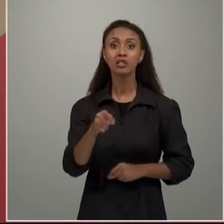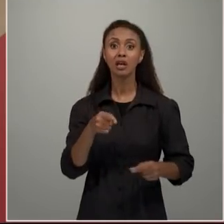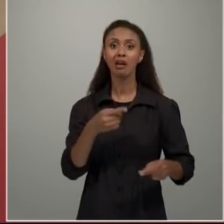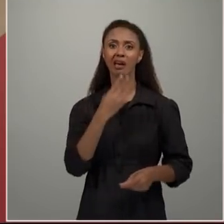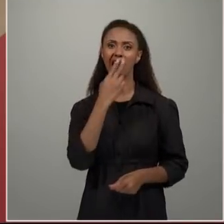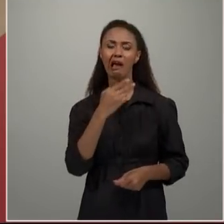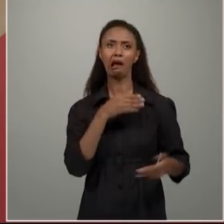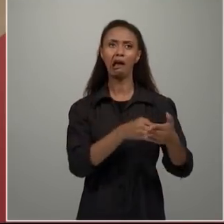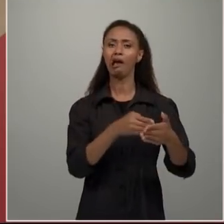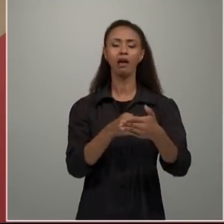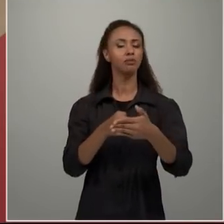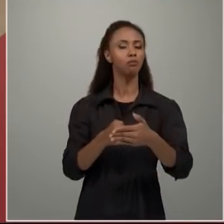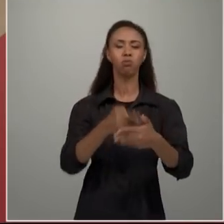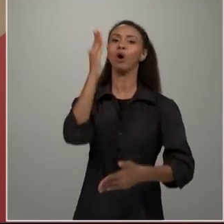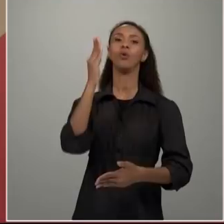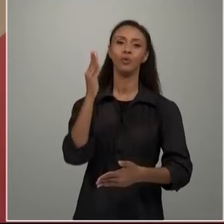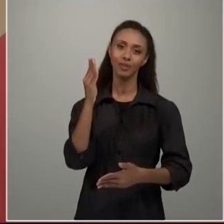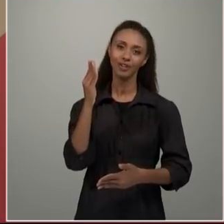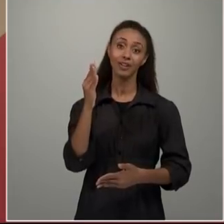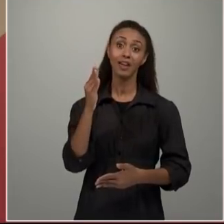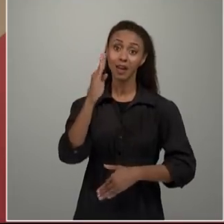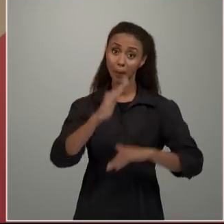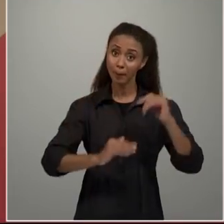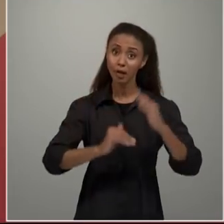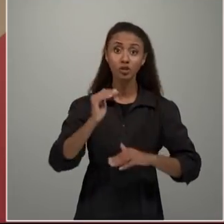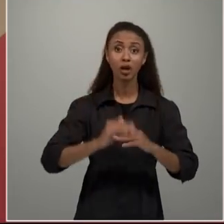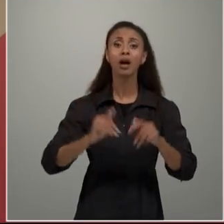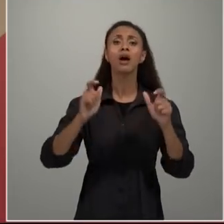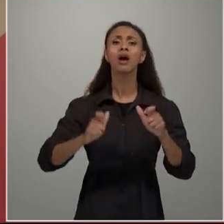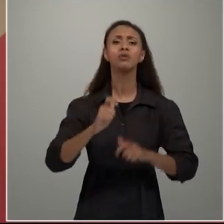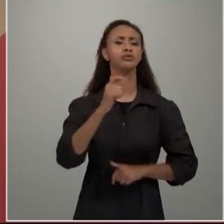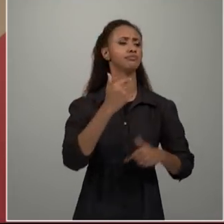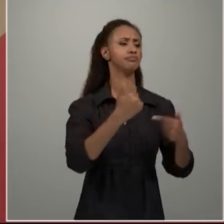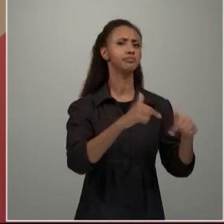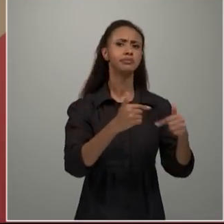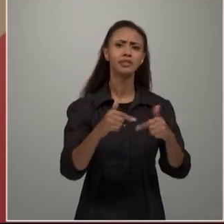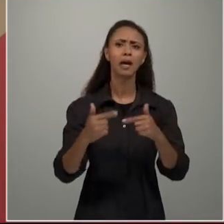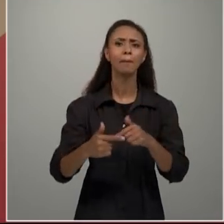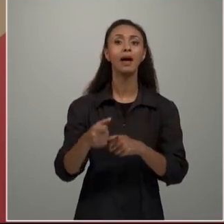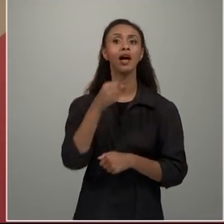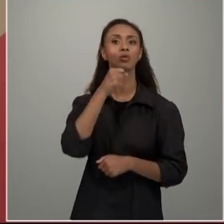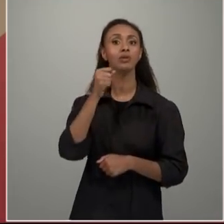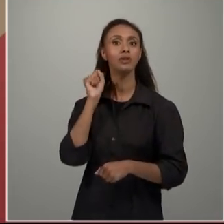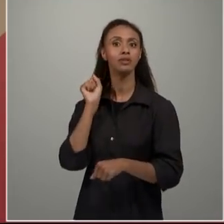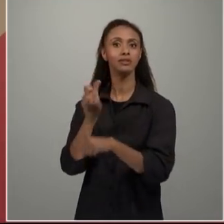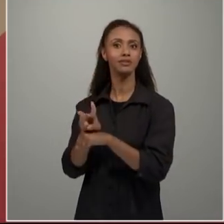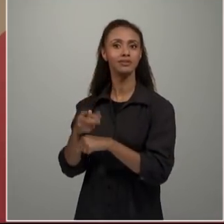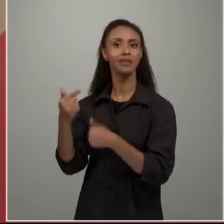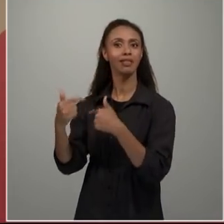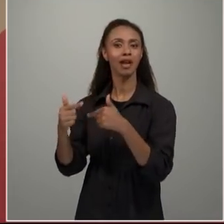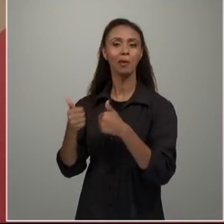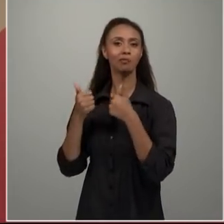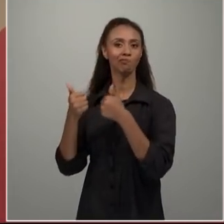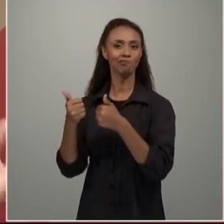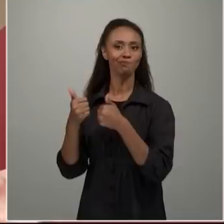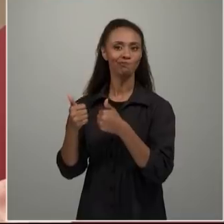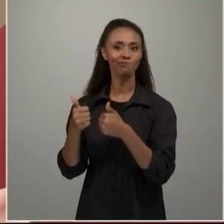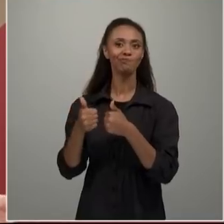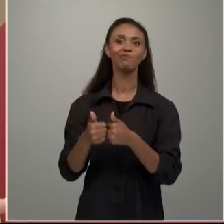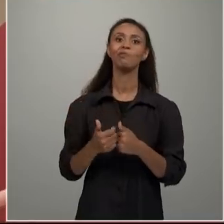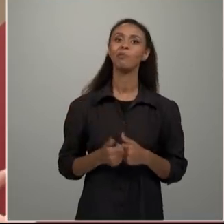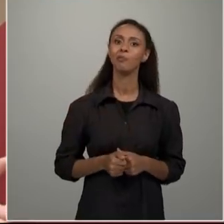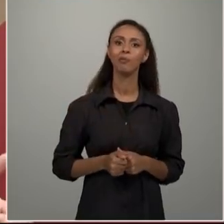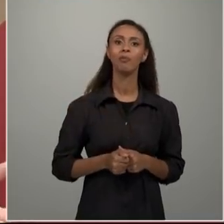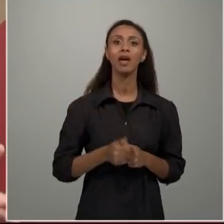e que você faça uso no seu trabalho que você consiga ter uma entrevista de emprego que você consiga participar do